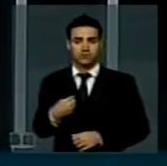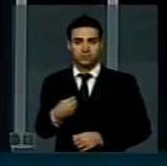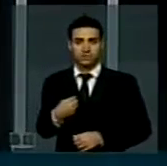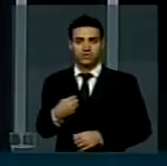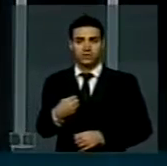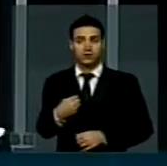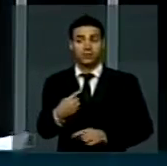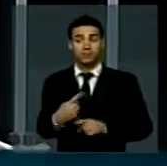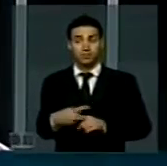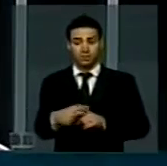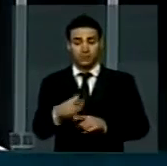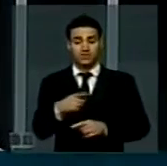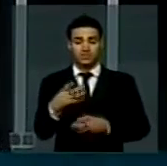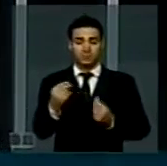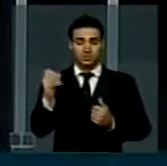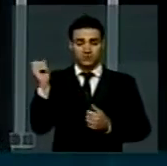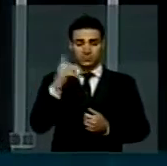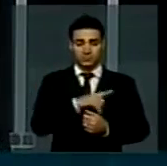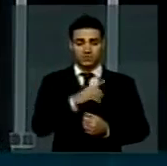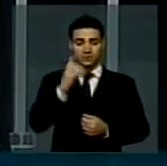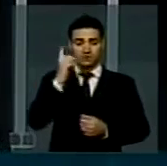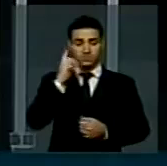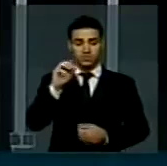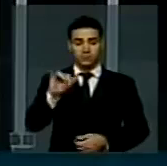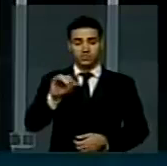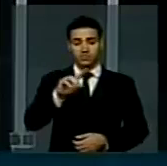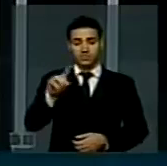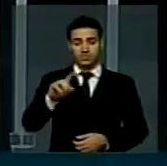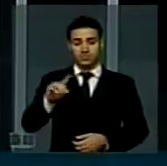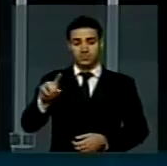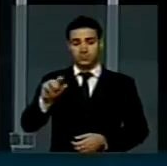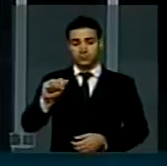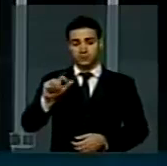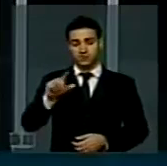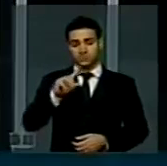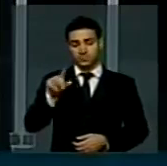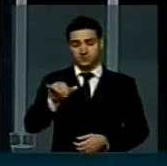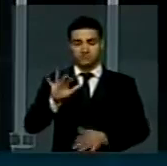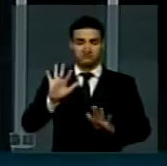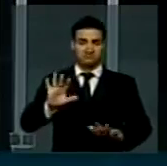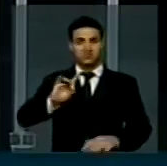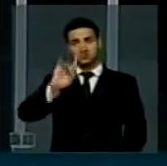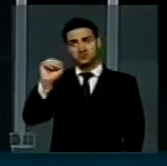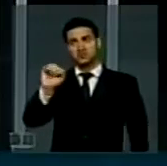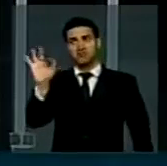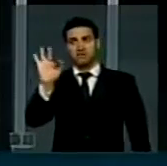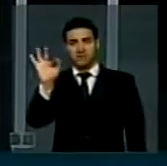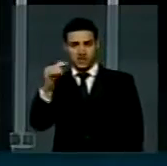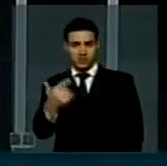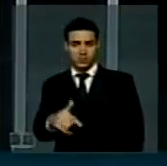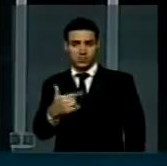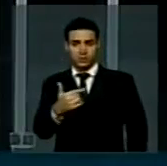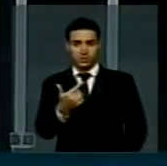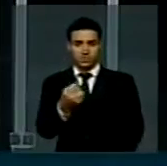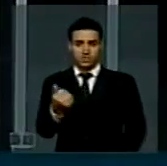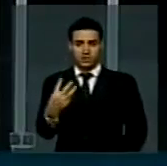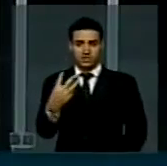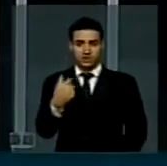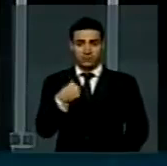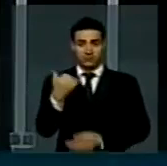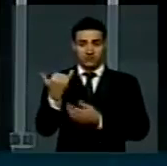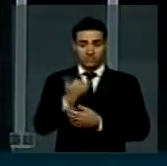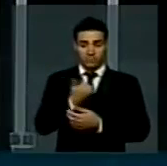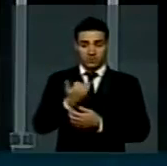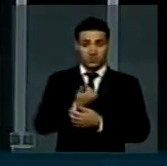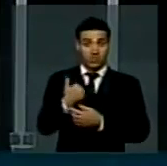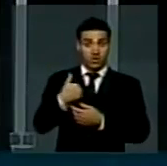porque passam por muitas dificuldades. Deputado Isalci, num dado dia de fevereiro desse ano, de 2013, e esse dado não é meu,